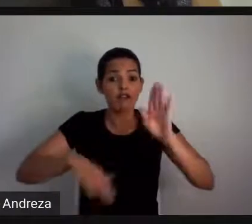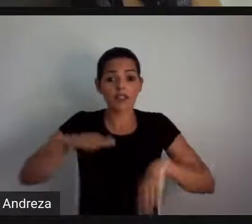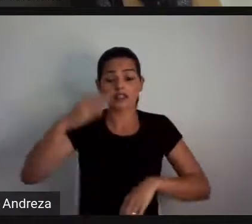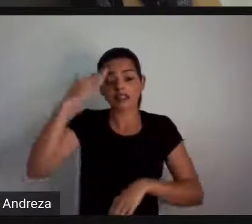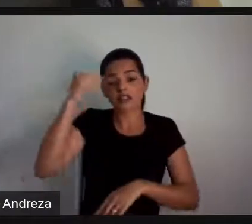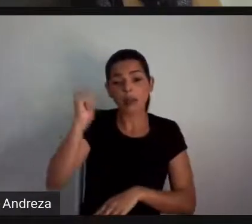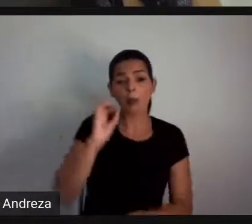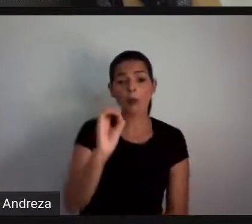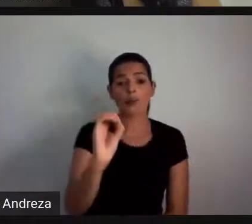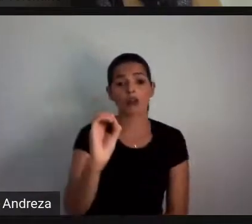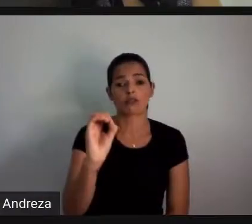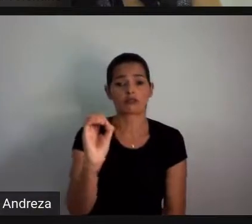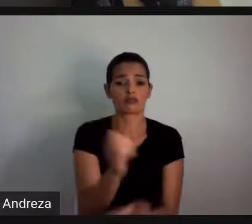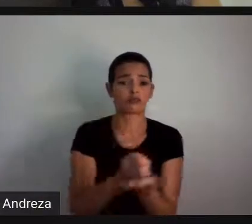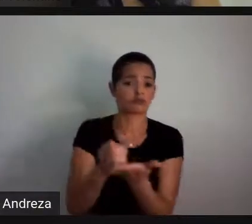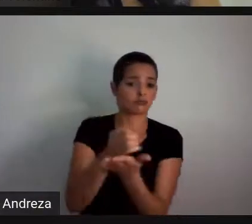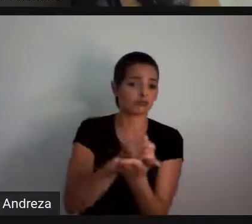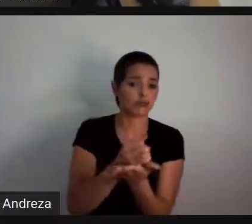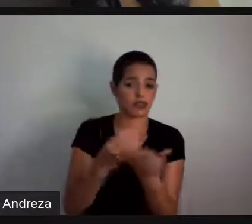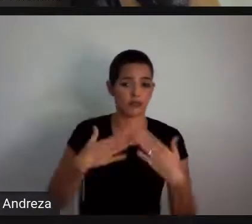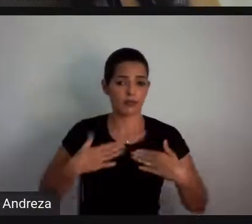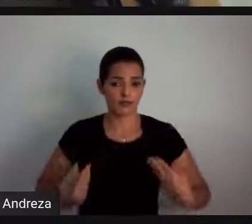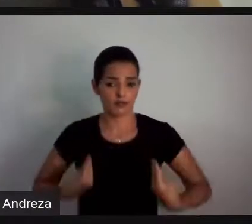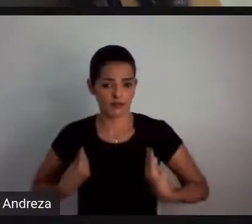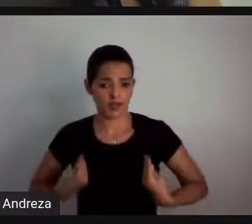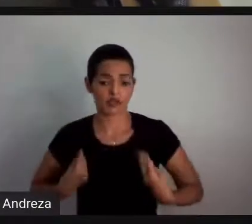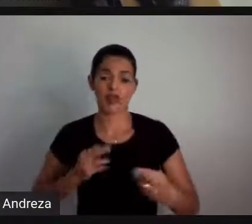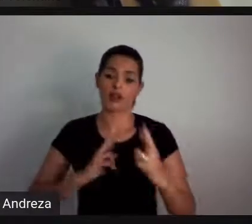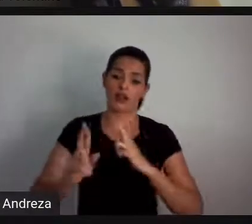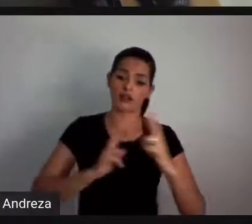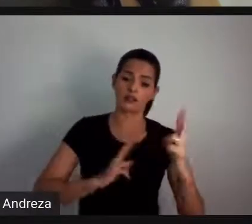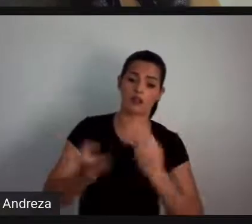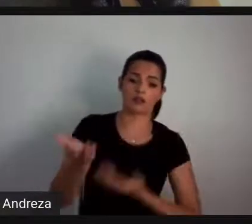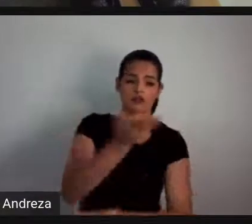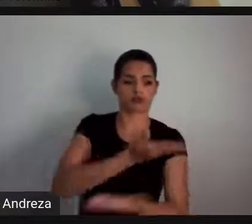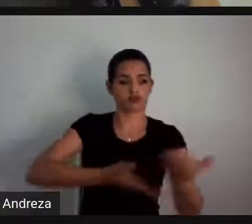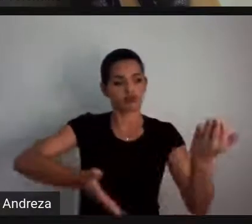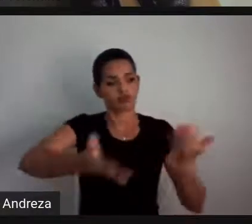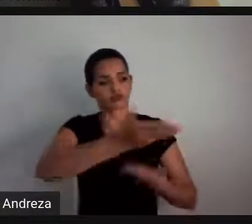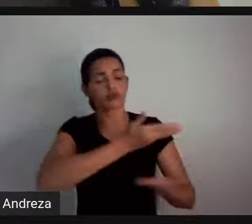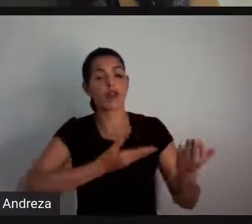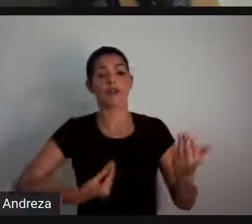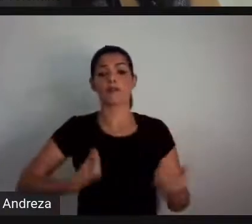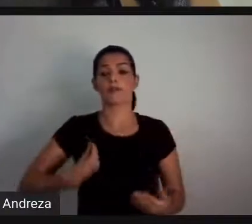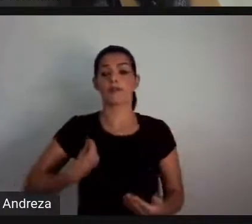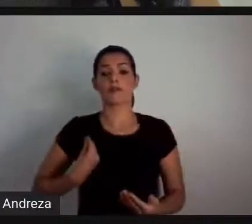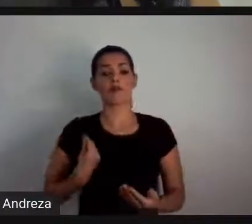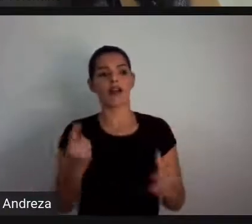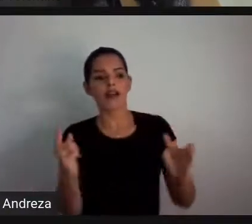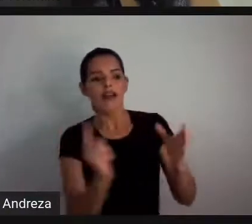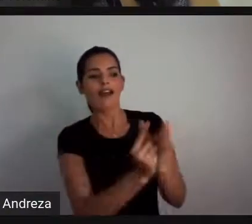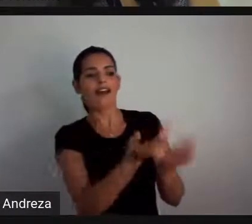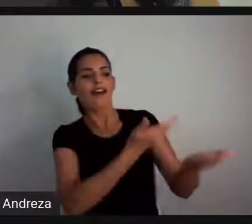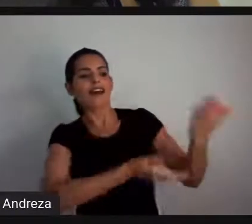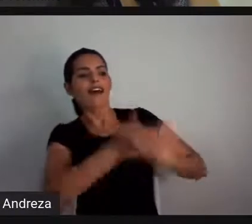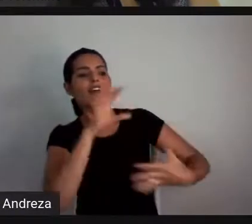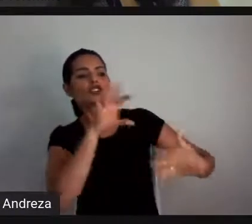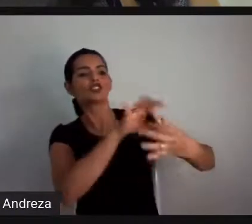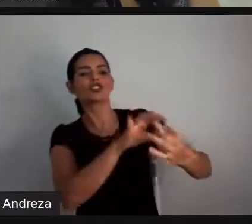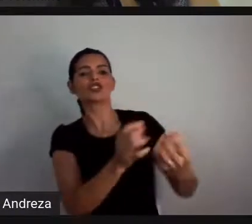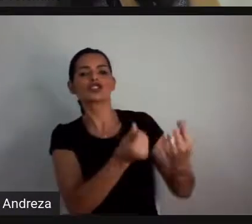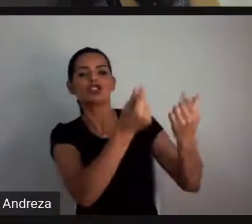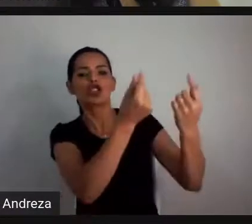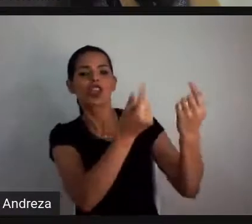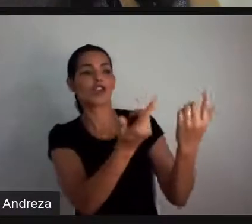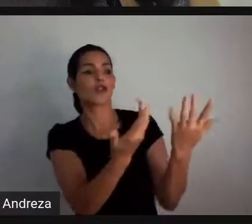na vida, sobre a forma como a gente quer se relacionar com os outros, sobre a forma como a gente quer se relacionar com o dinheiro, onde é que a gente quer colocar o dinheiro